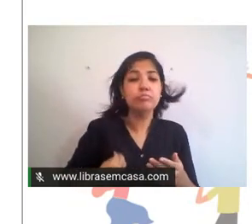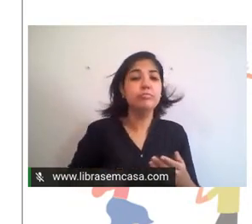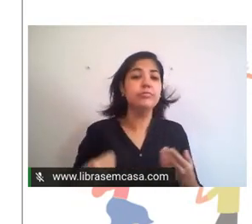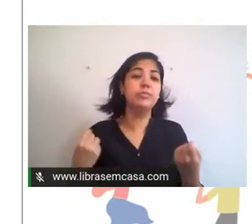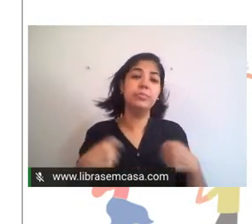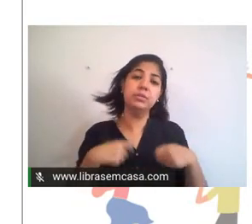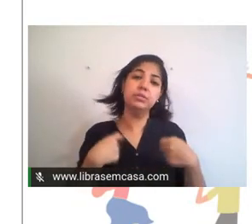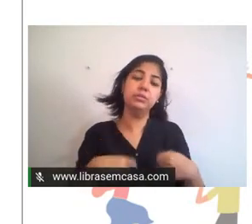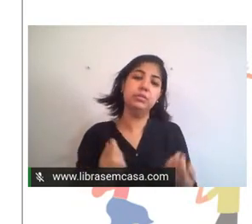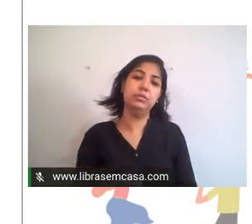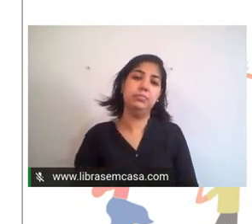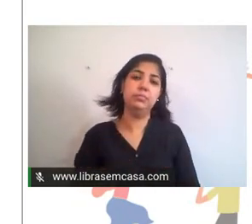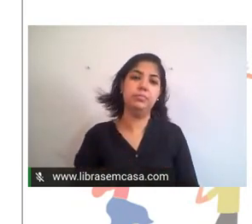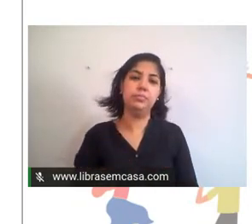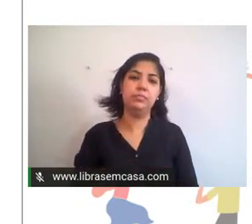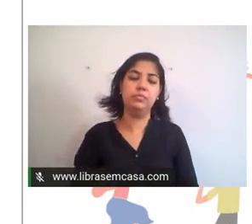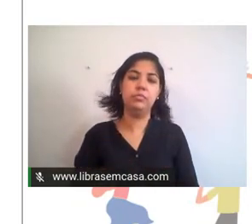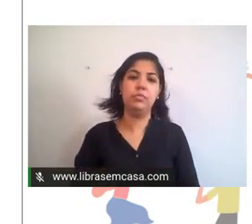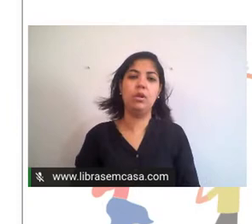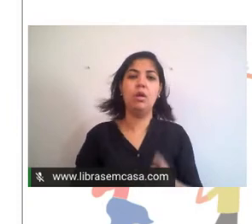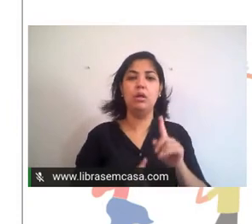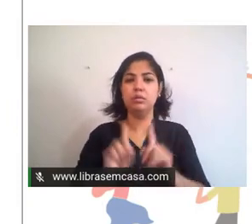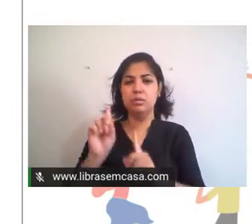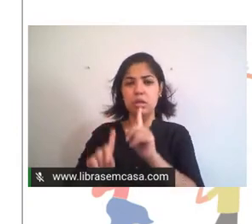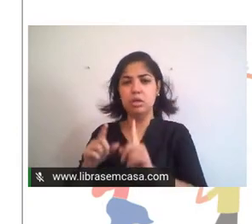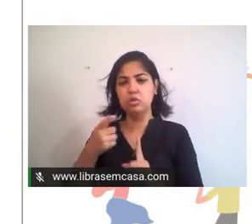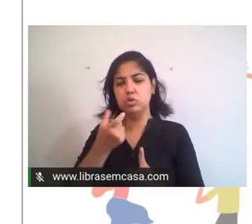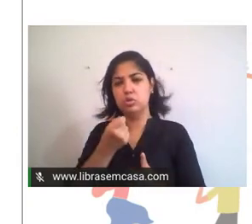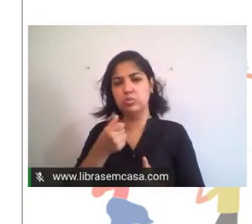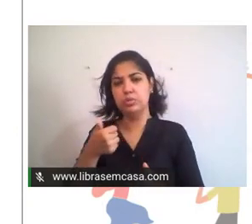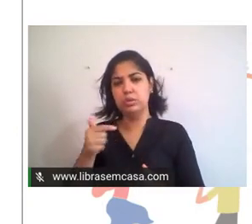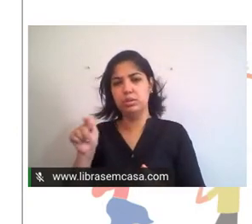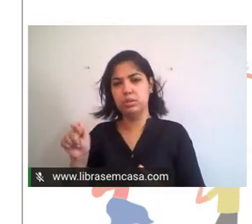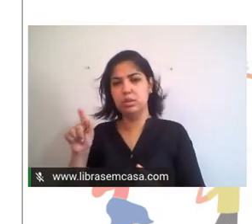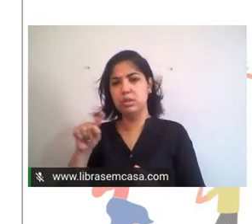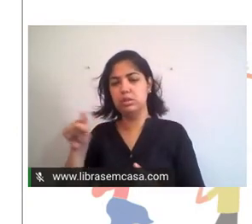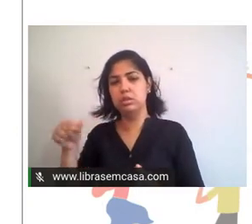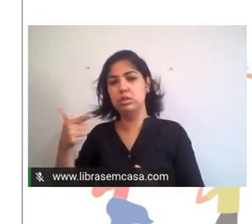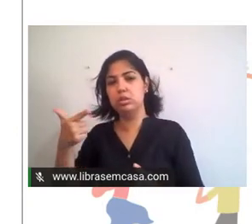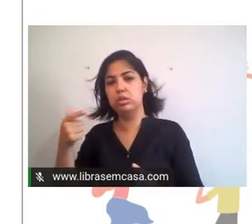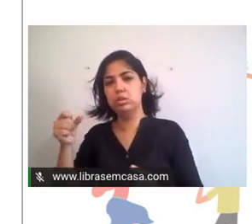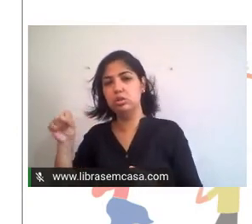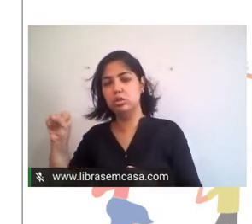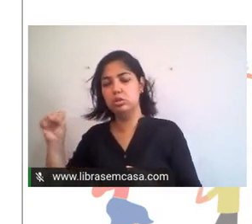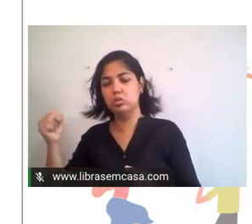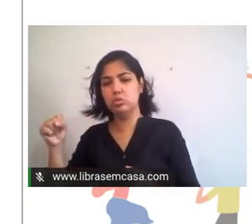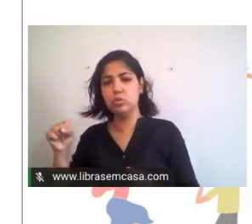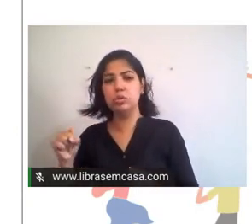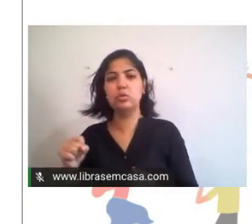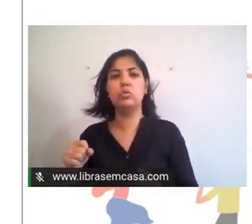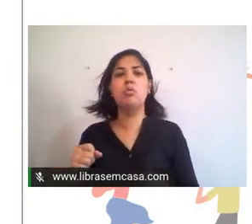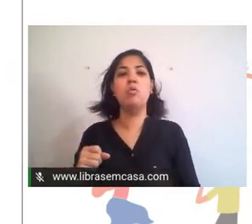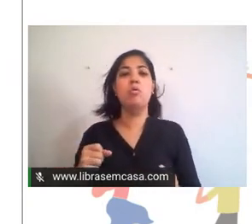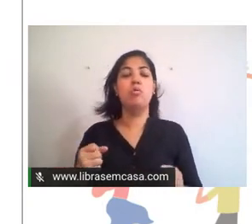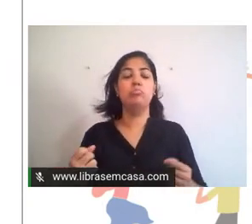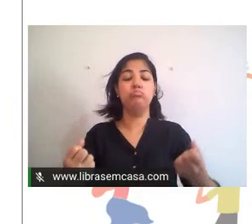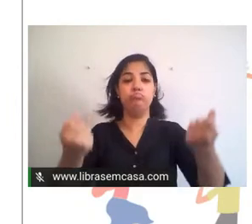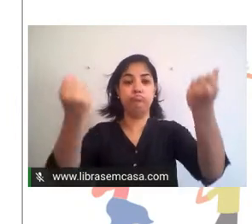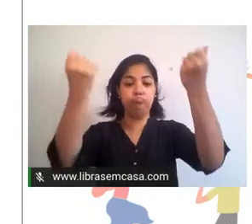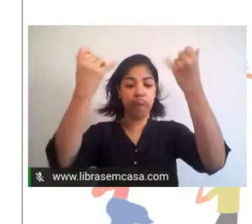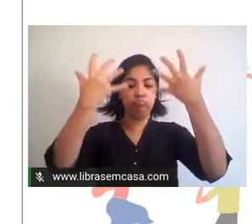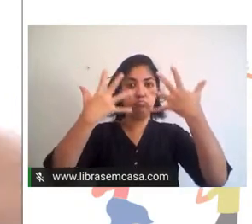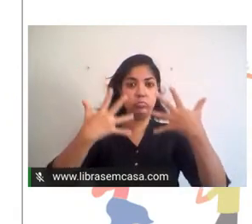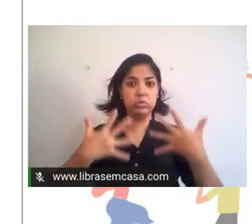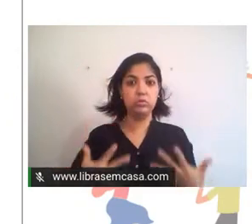dado de 2017 e 2018 nos mostra de maneira alarmante não é só